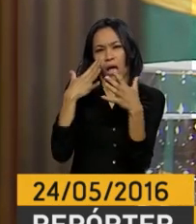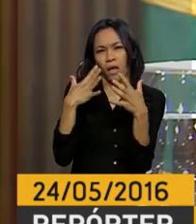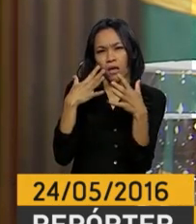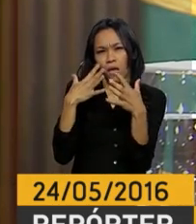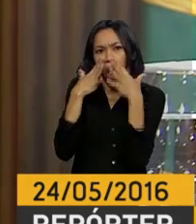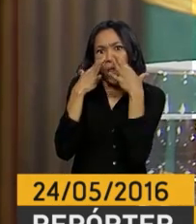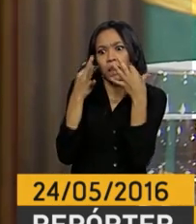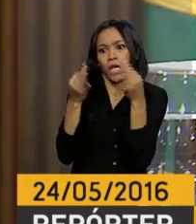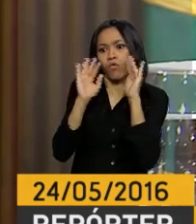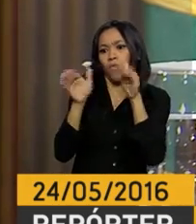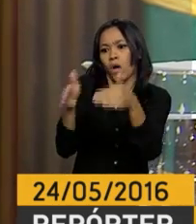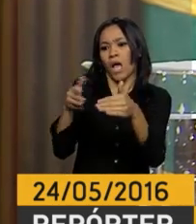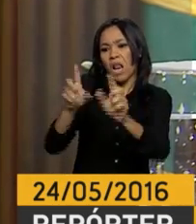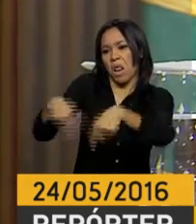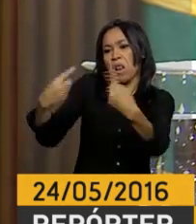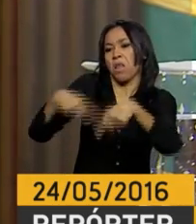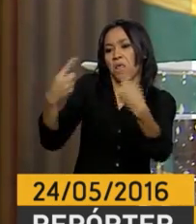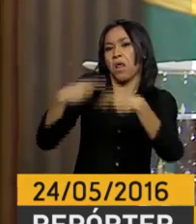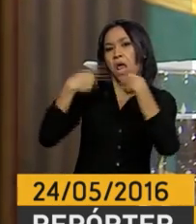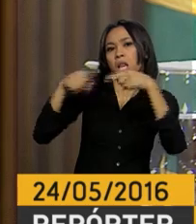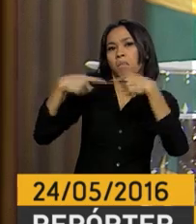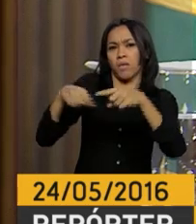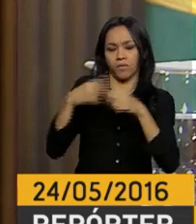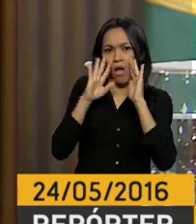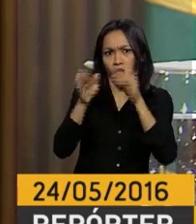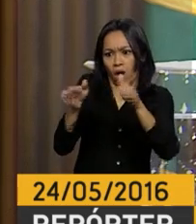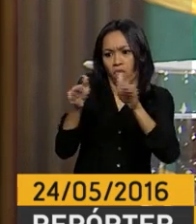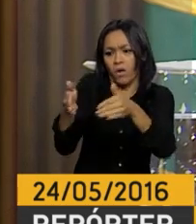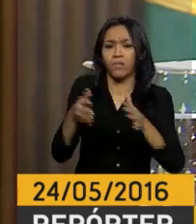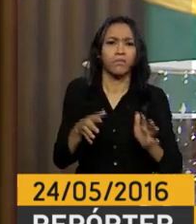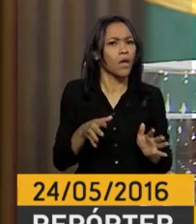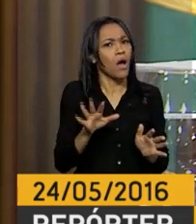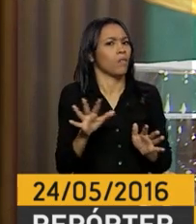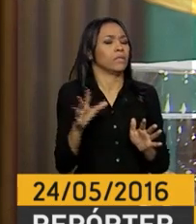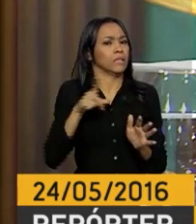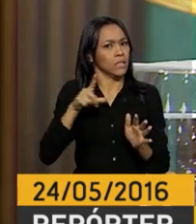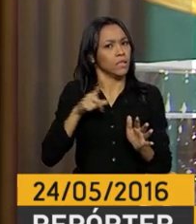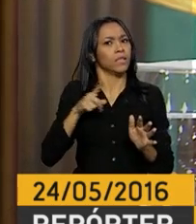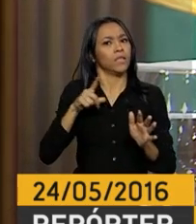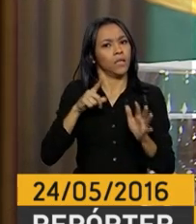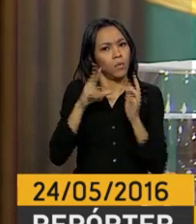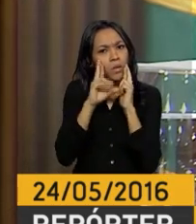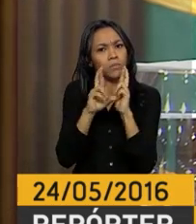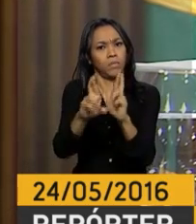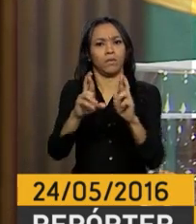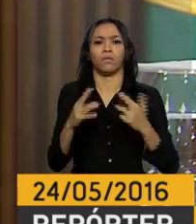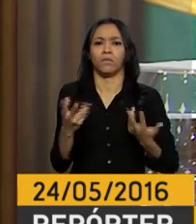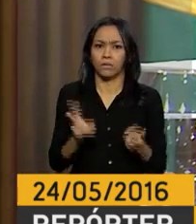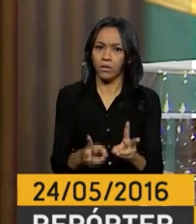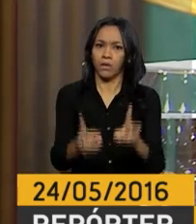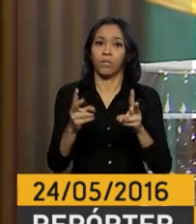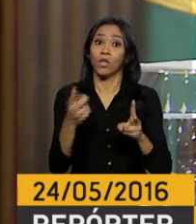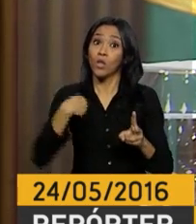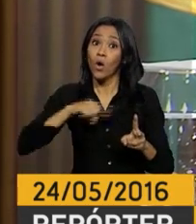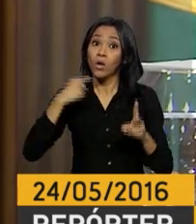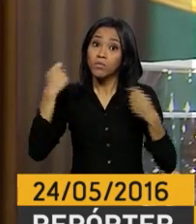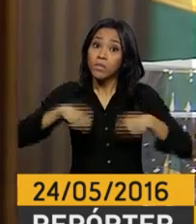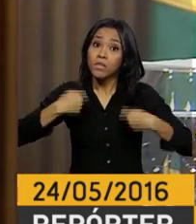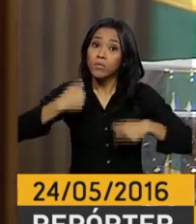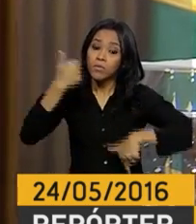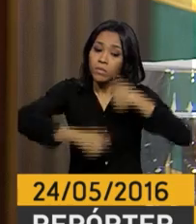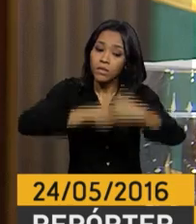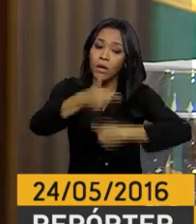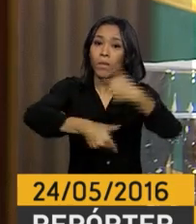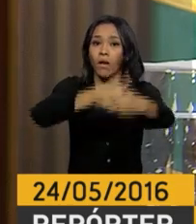contestam nas ruas, etc., desde que haja uma certa ordem nessa contestação. Nós temos é que trabalhar